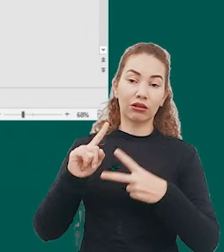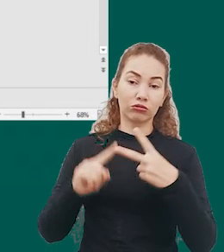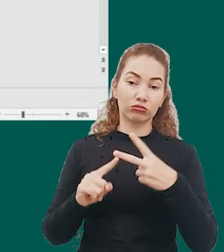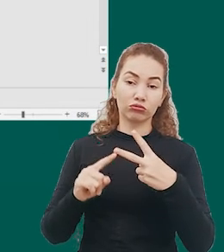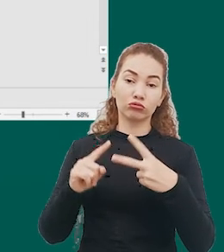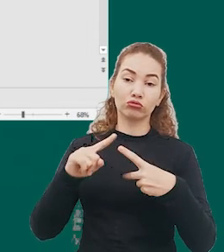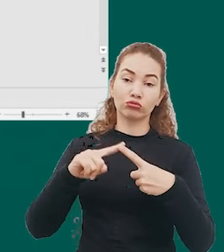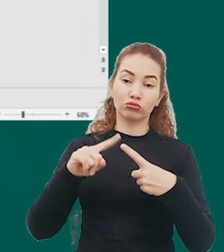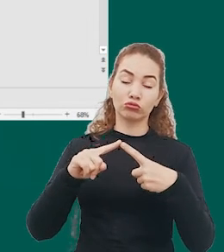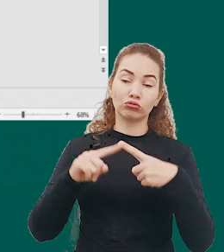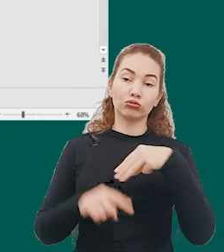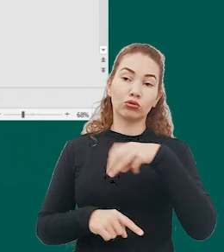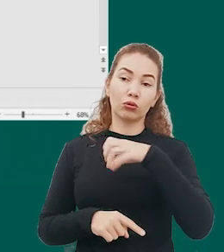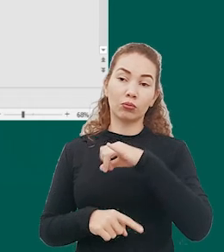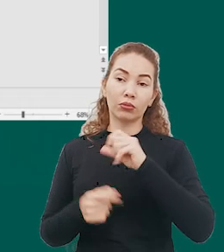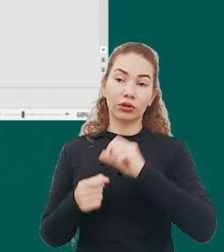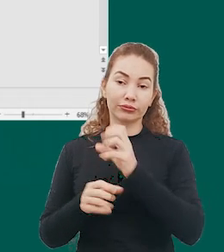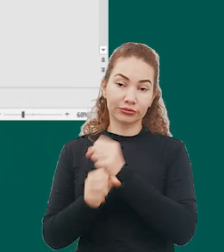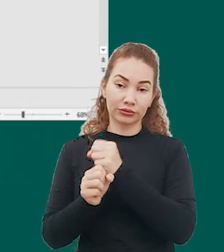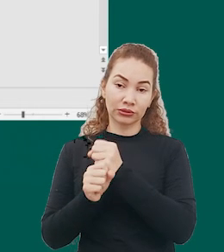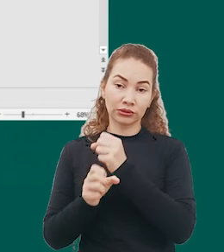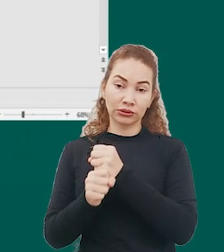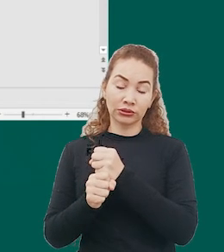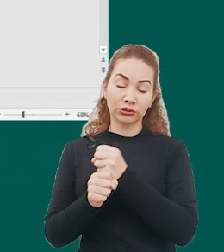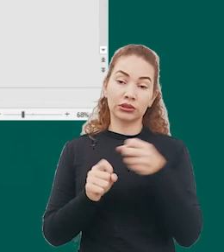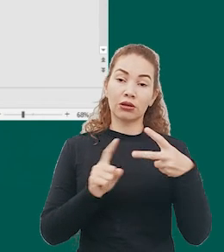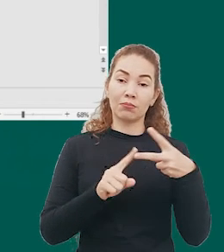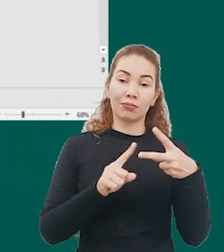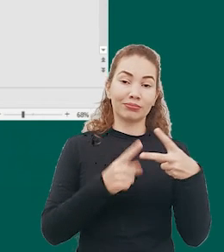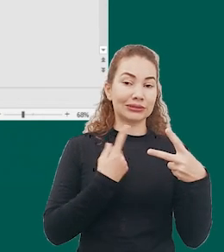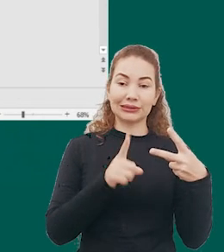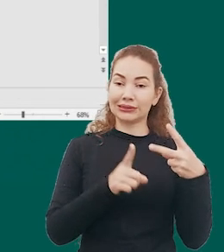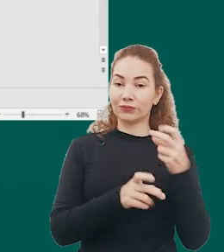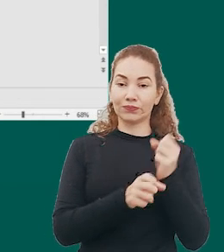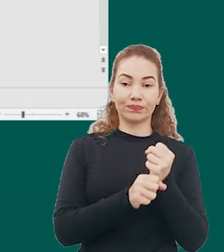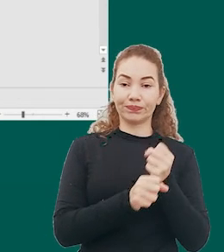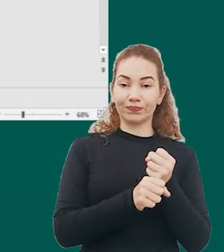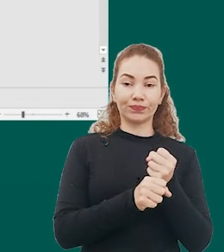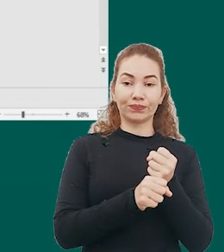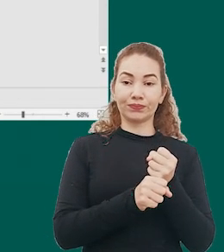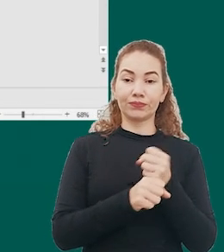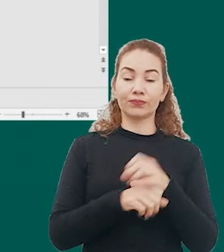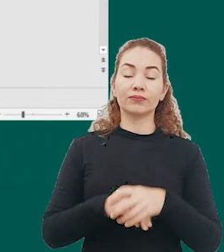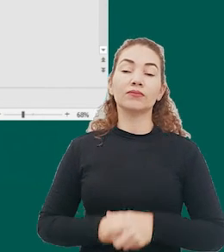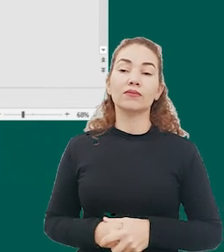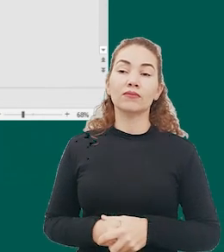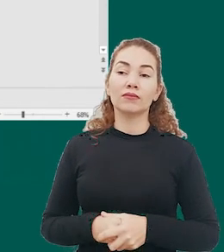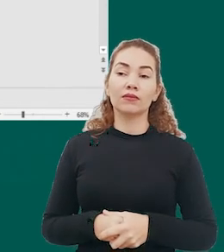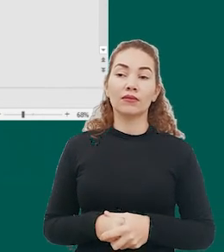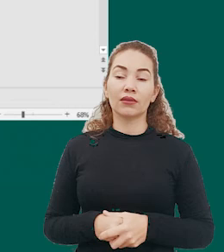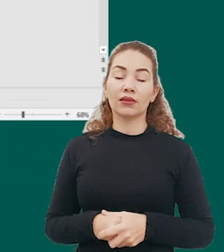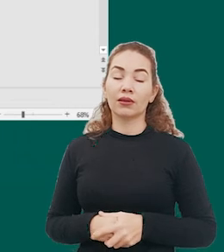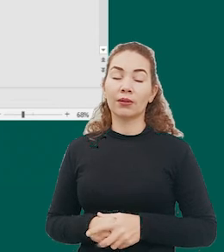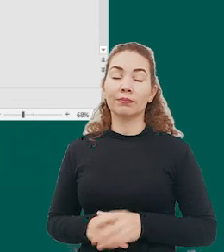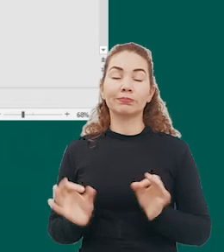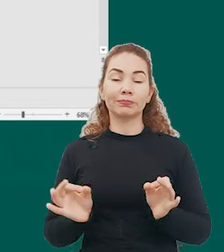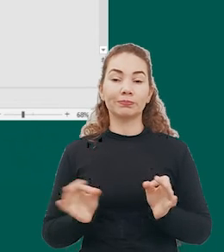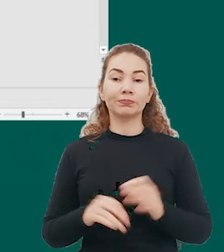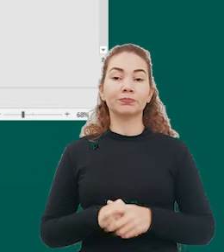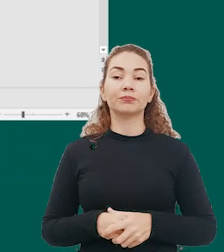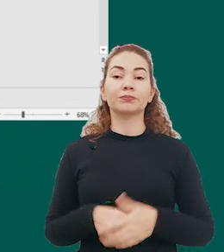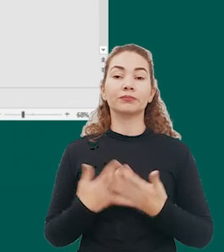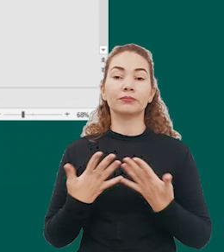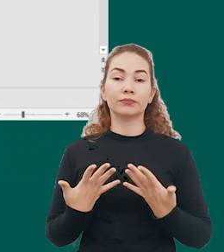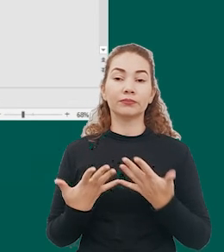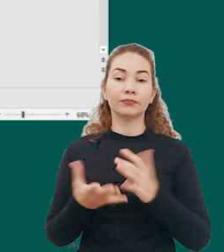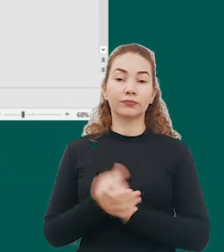MEI: aquele MEI que faz contabilidade e o MEI que não faz contabilidade, certo?